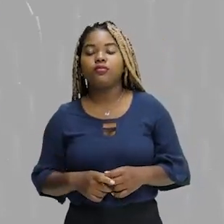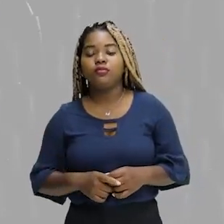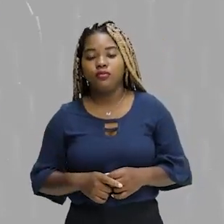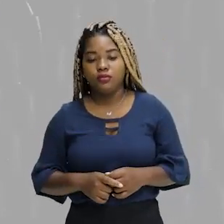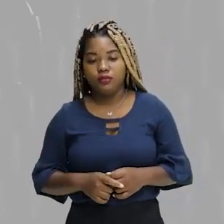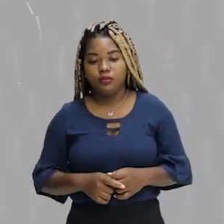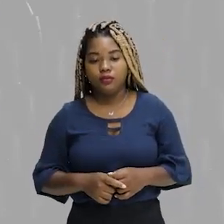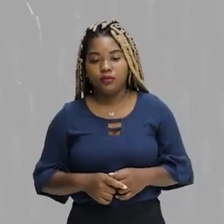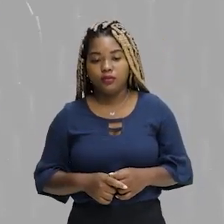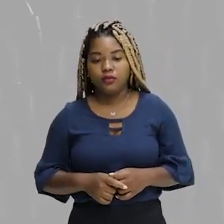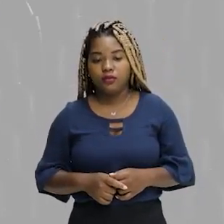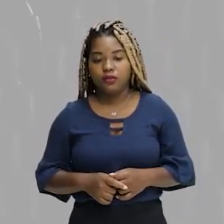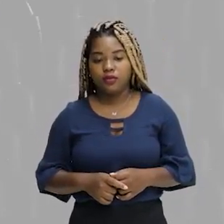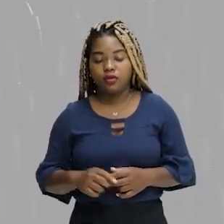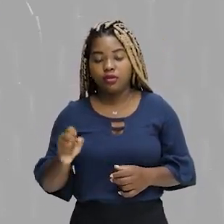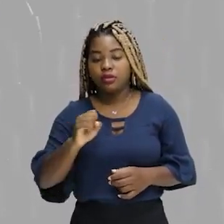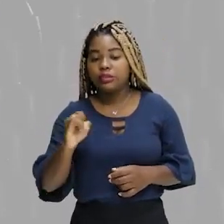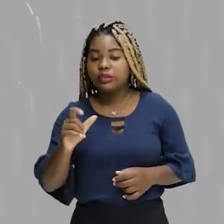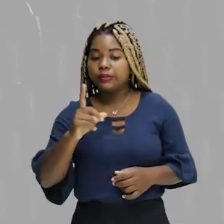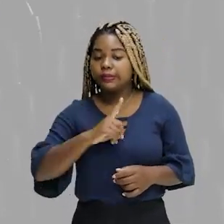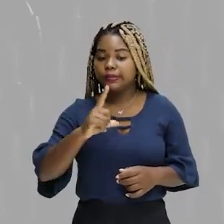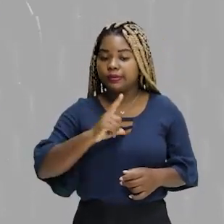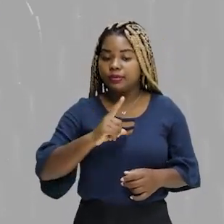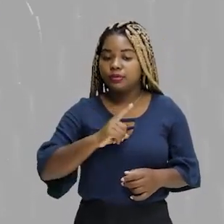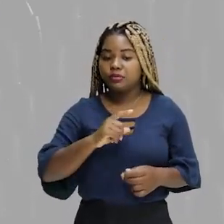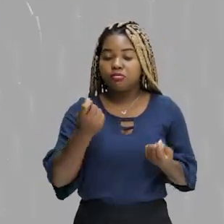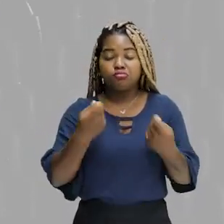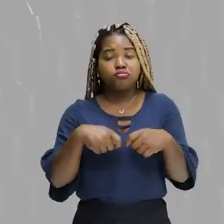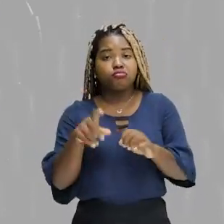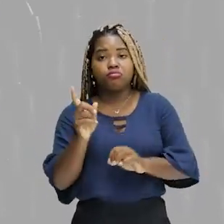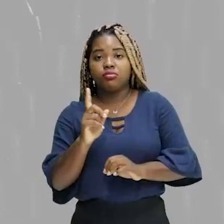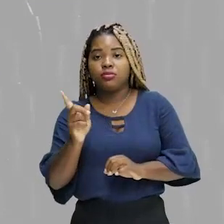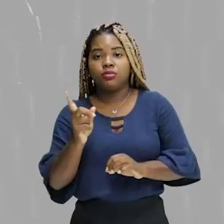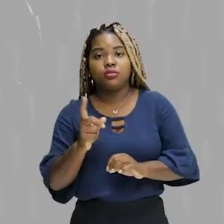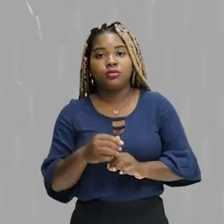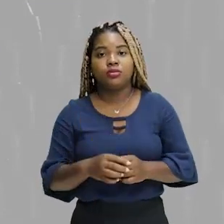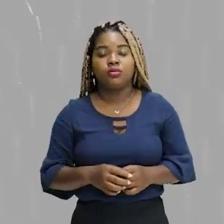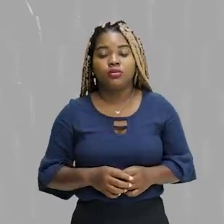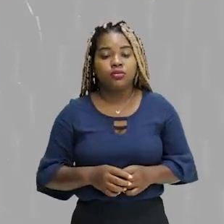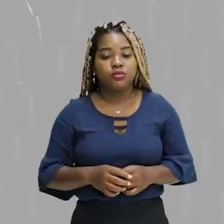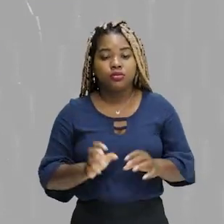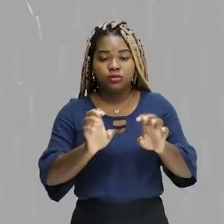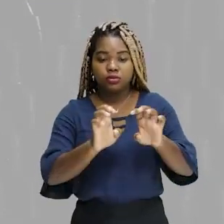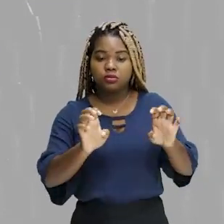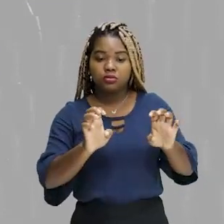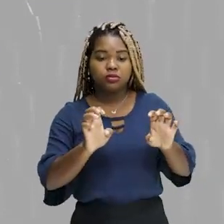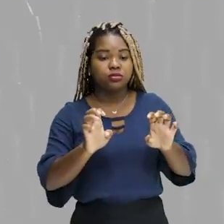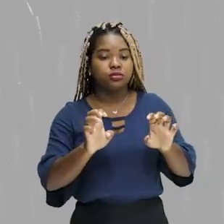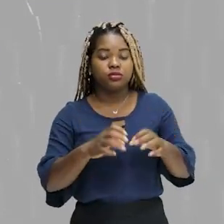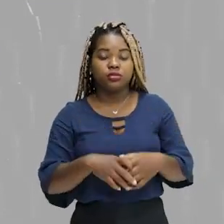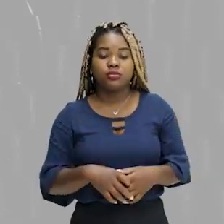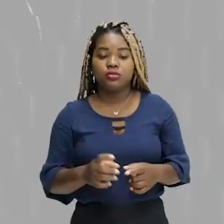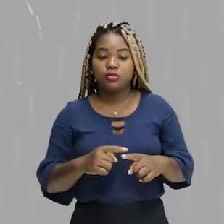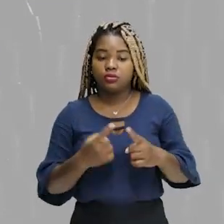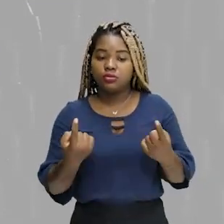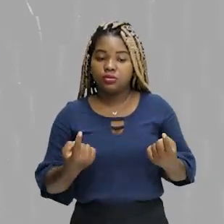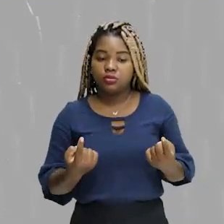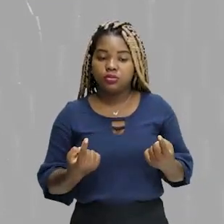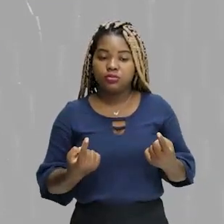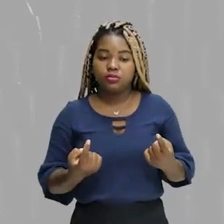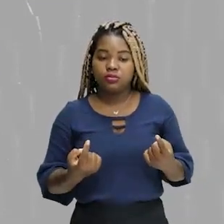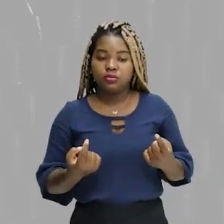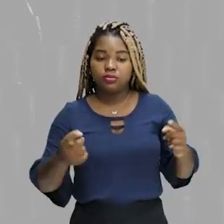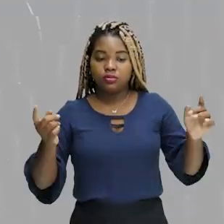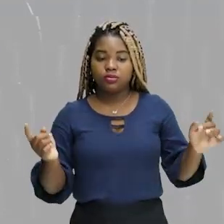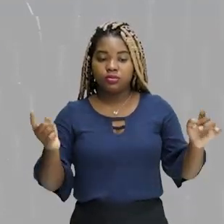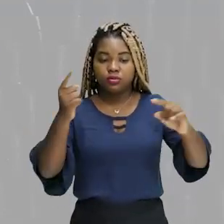está no mesmo lado. Se estiver, eu não preciso mexer com aquela equação. Mas se estiver no lado